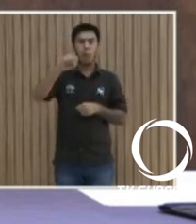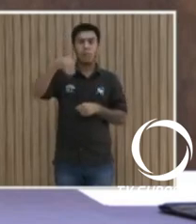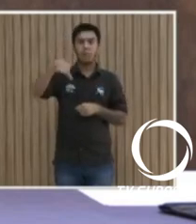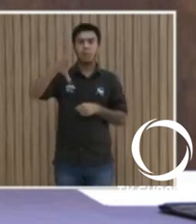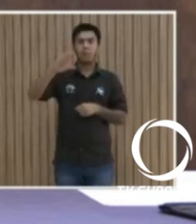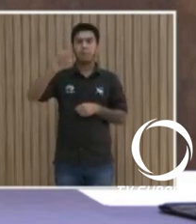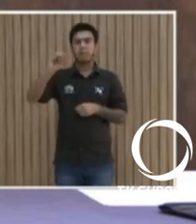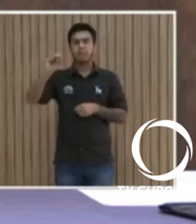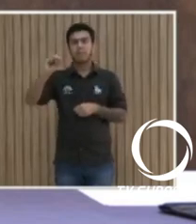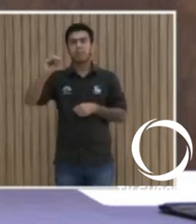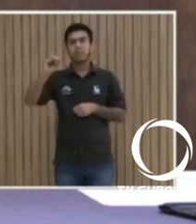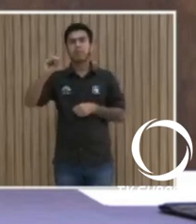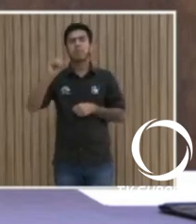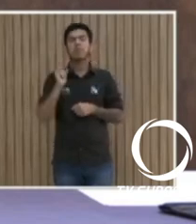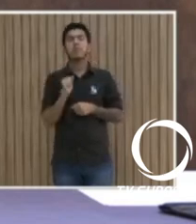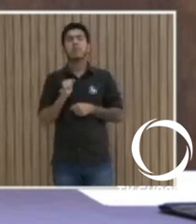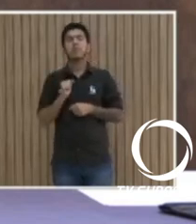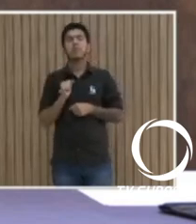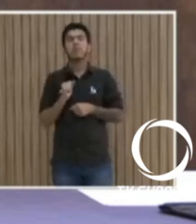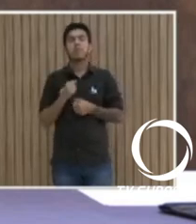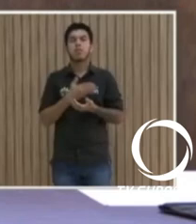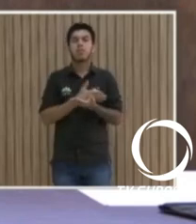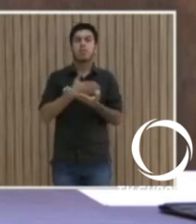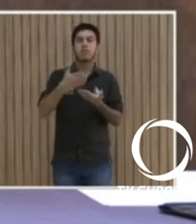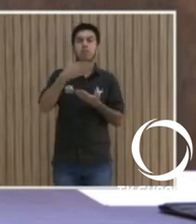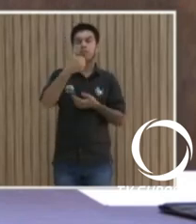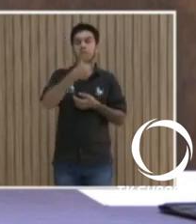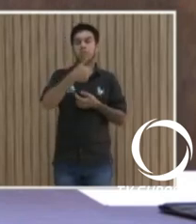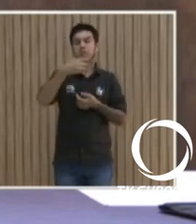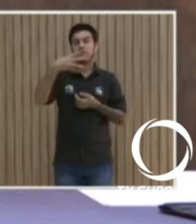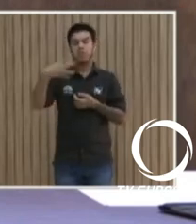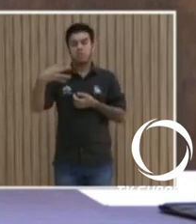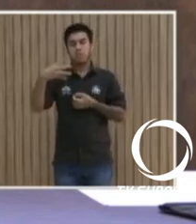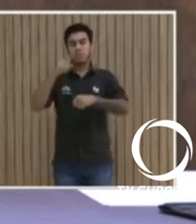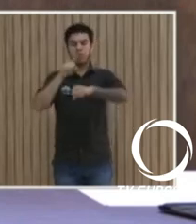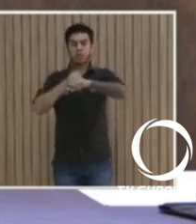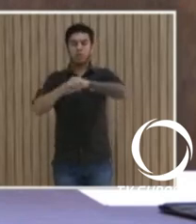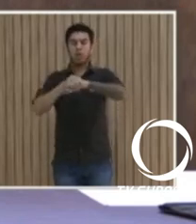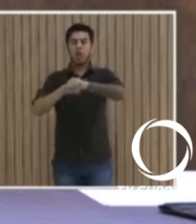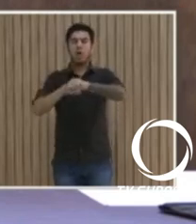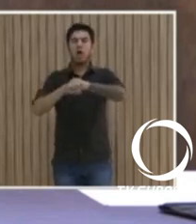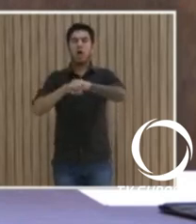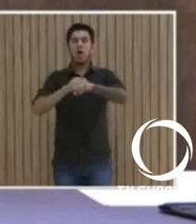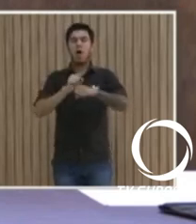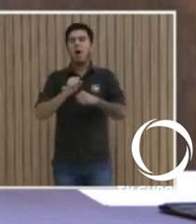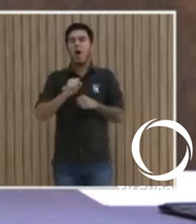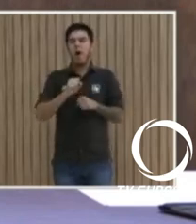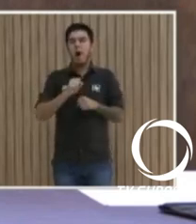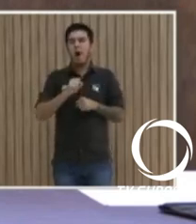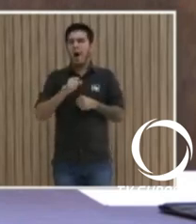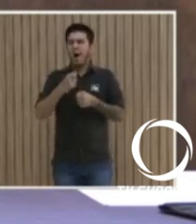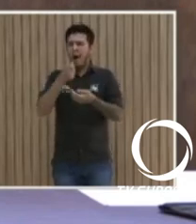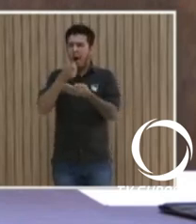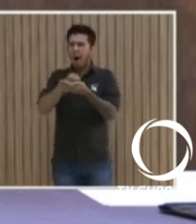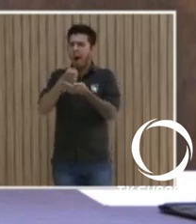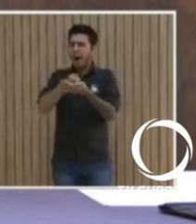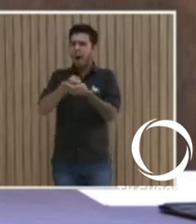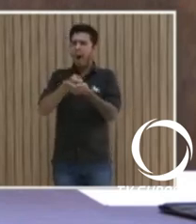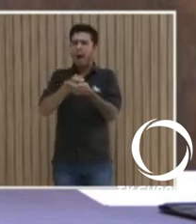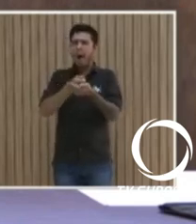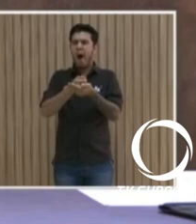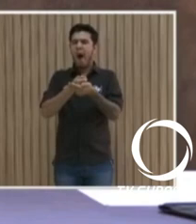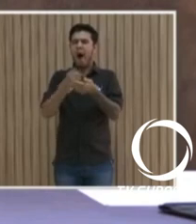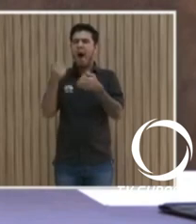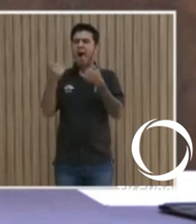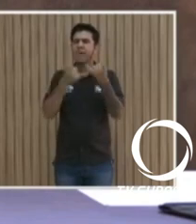março de 2024 Com início às 14 horas para o julgamento de sup infração